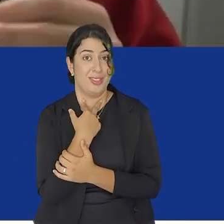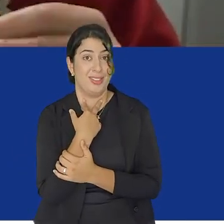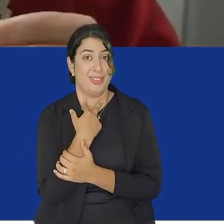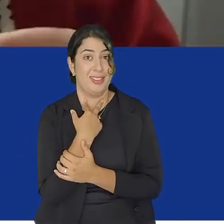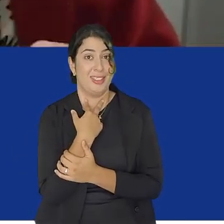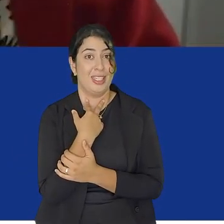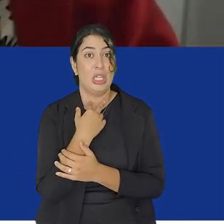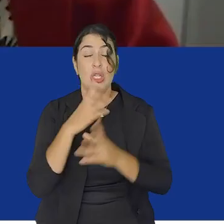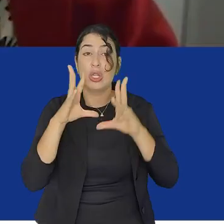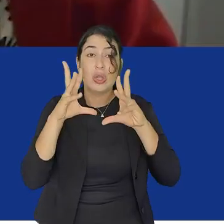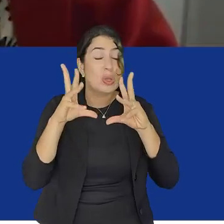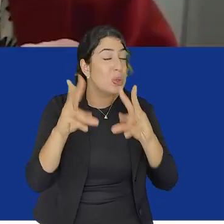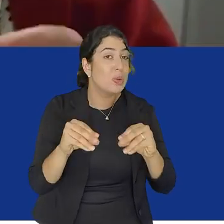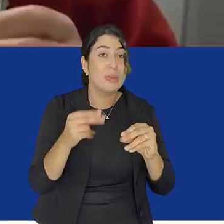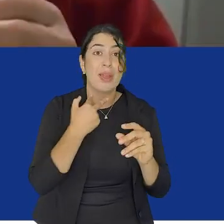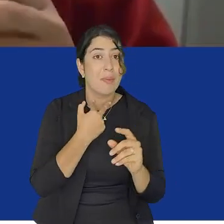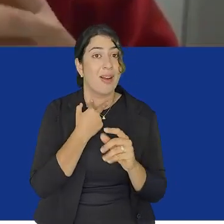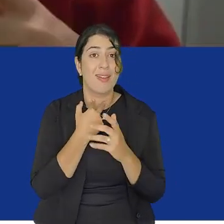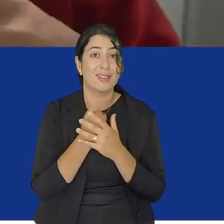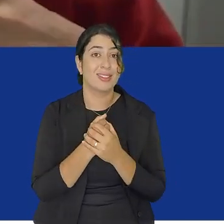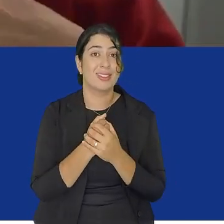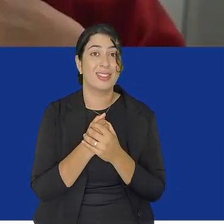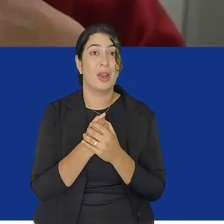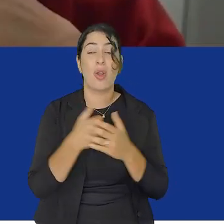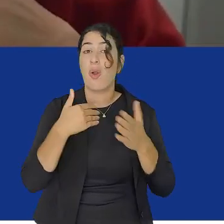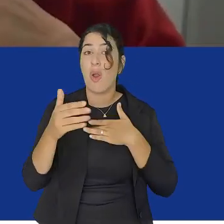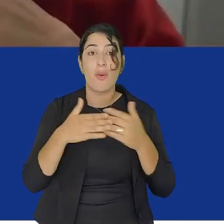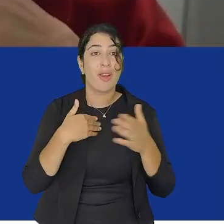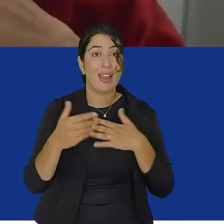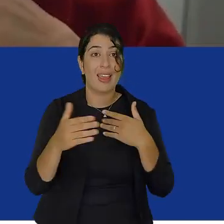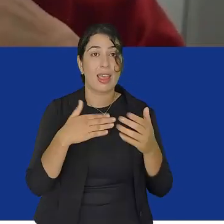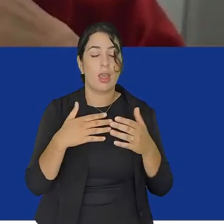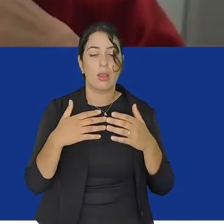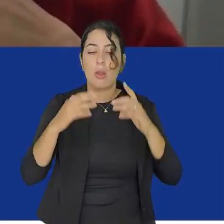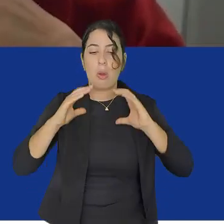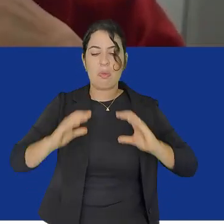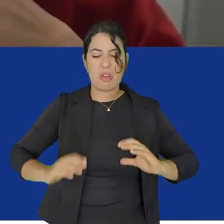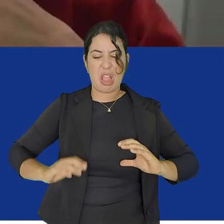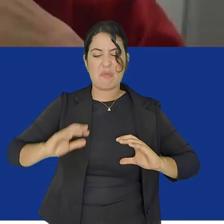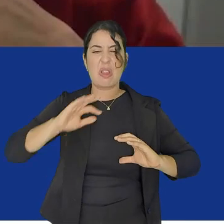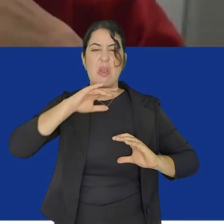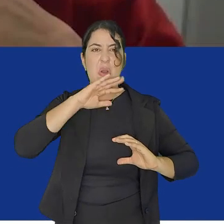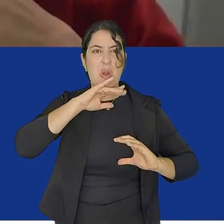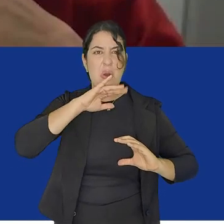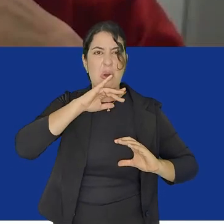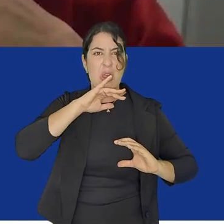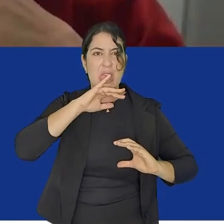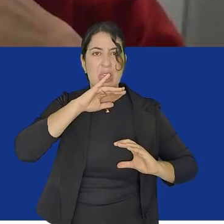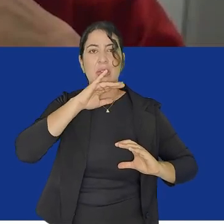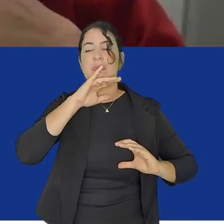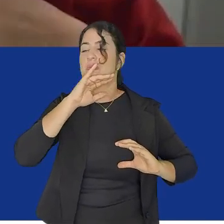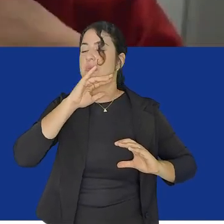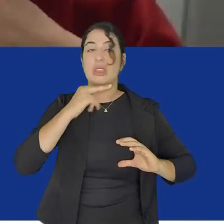de assédio ou ameaça de assédio, qualquer tipo de comportamento tóxico, né? Que é um conceito